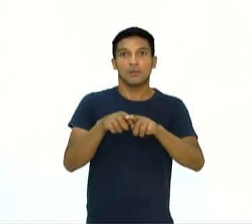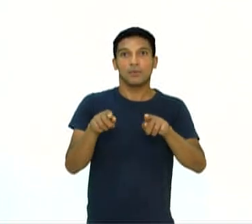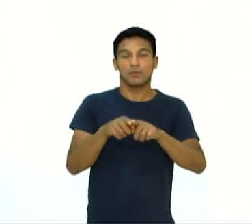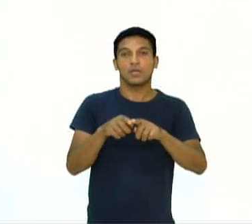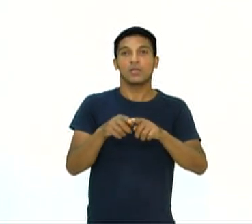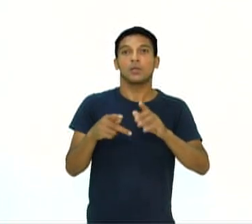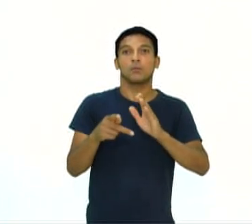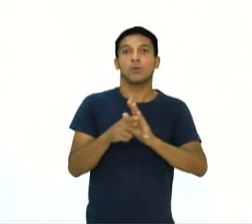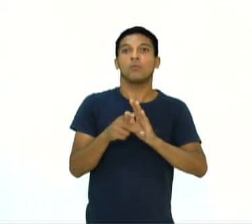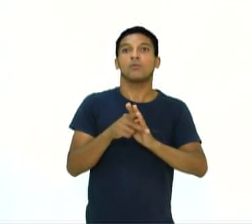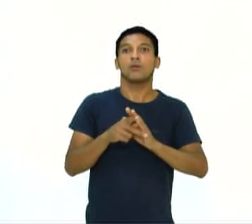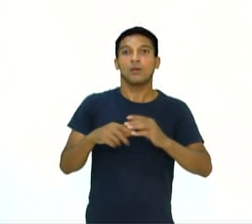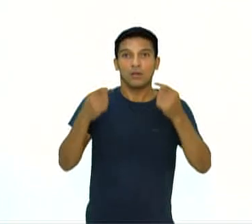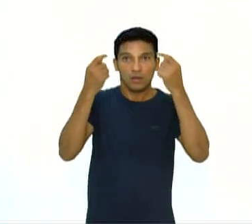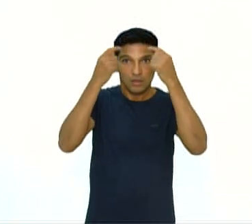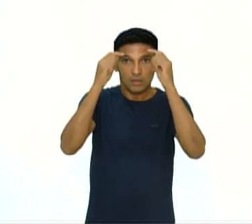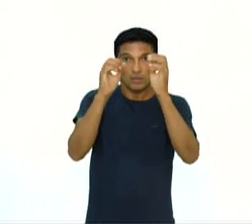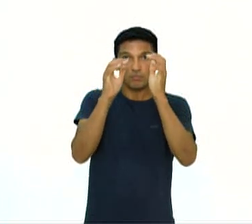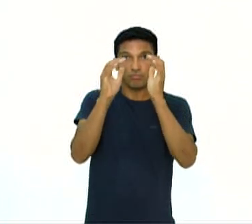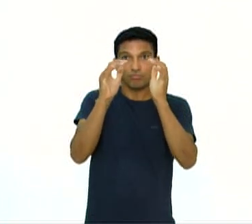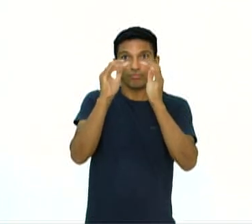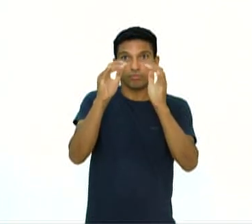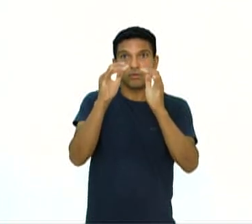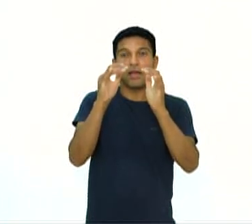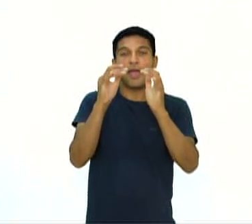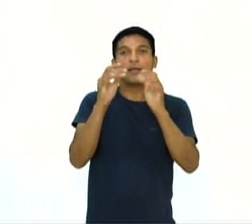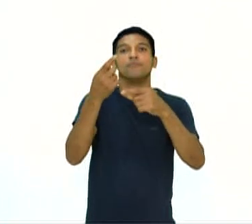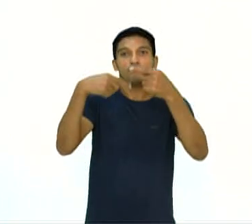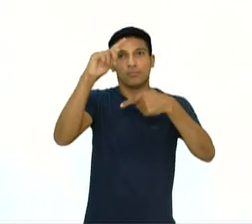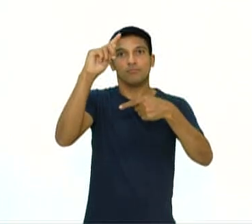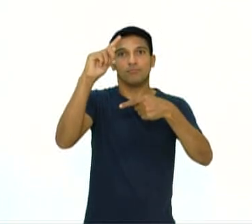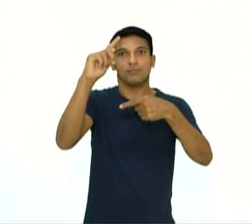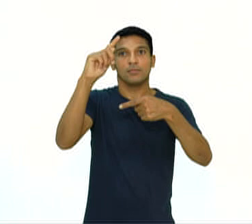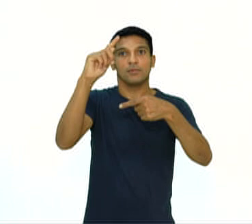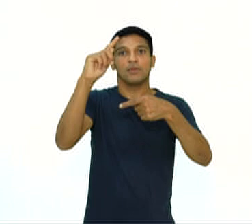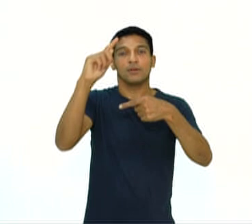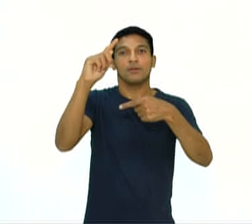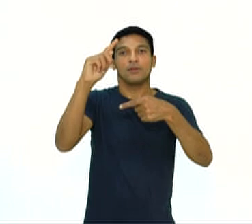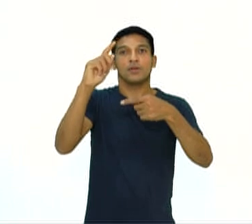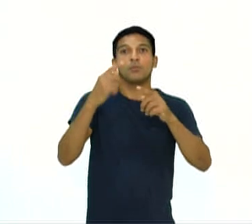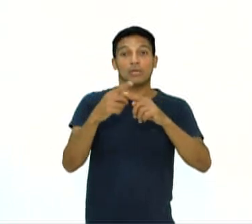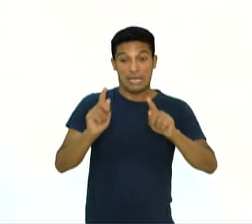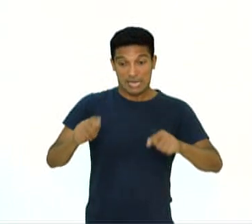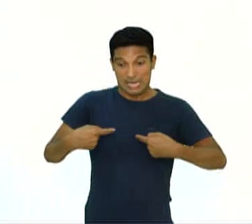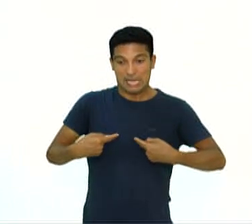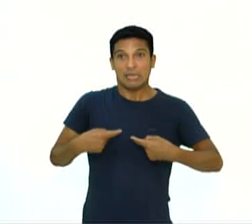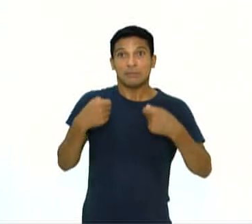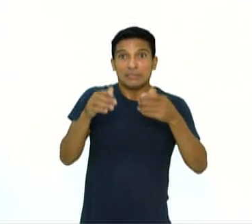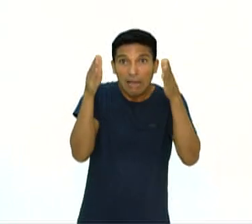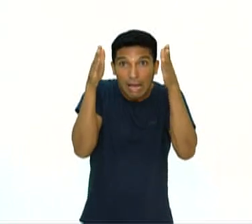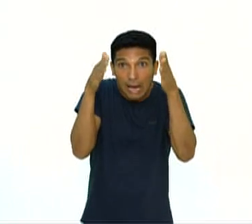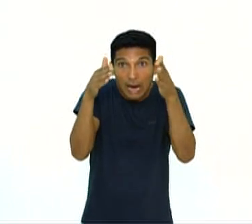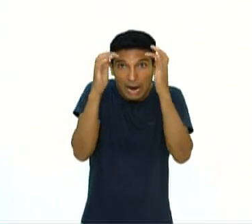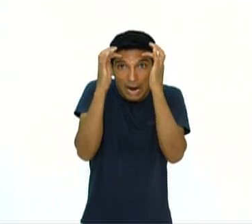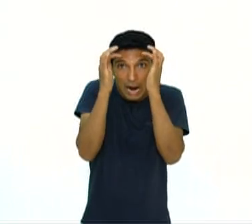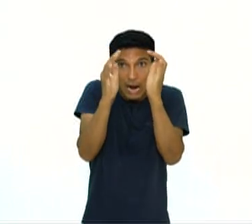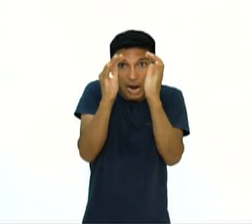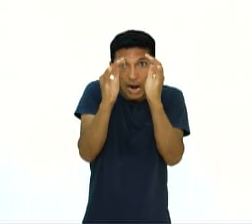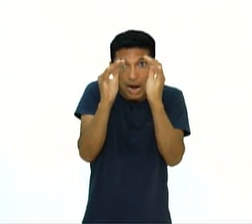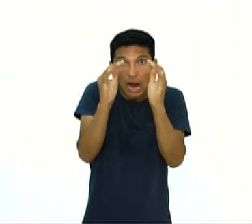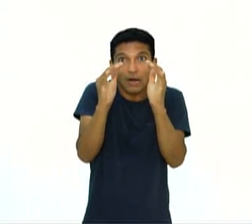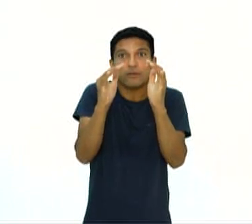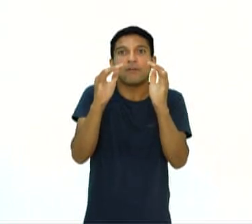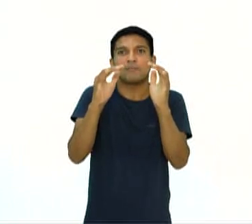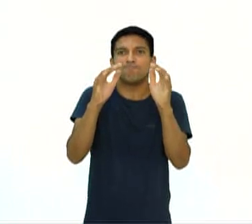motoras. Por conta do desafio que essas atividades impõem a nós e ao nosso corpo, elas